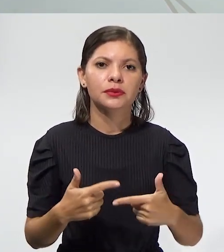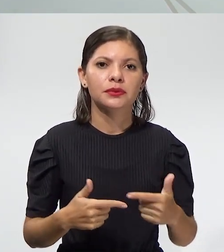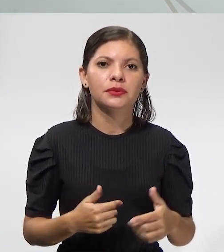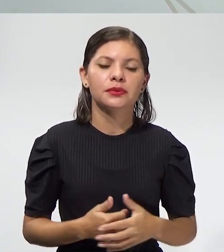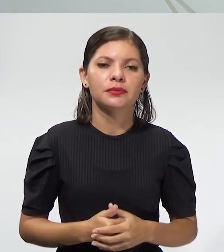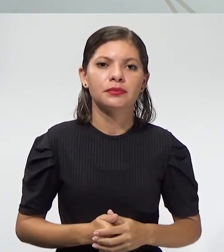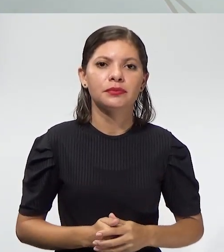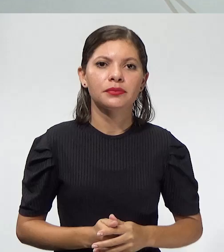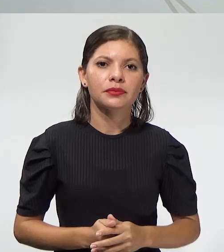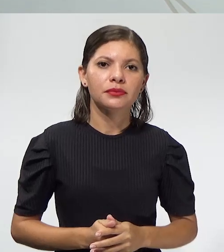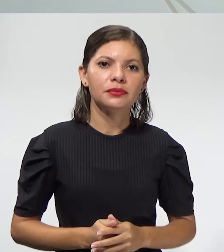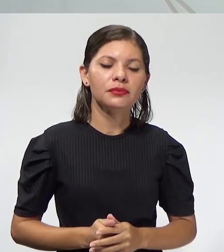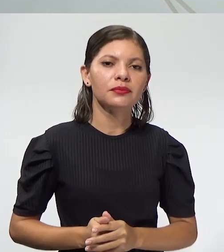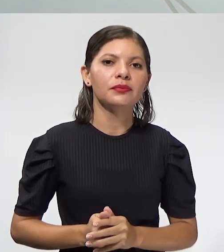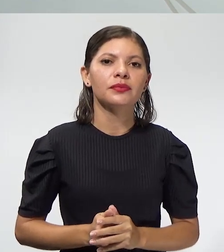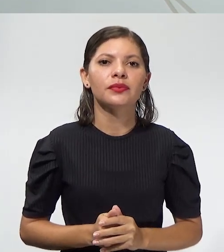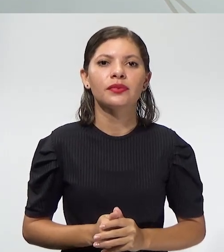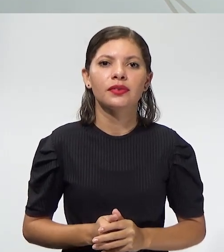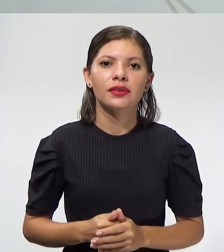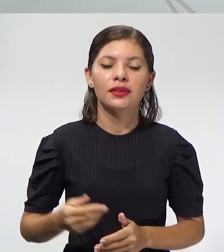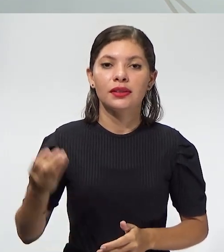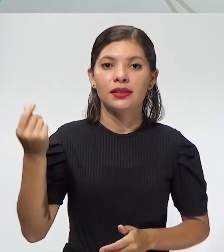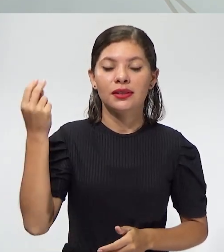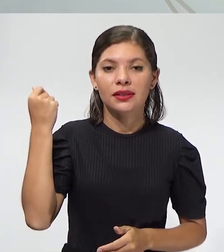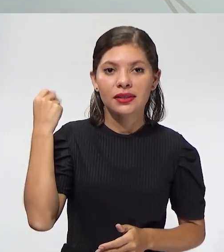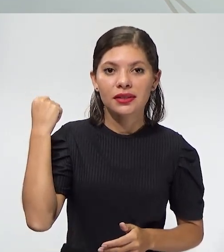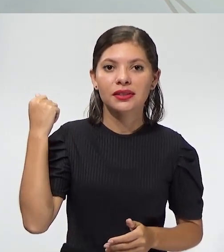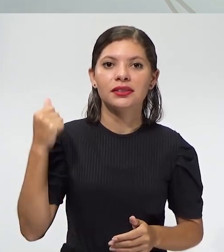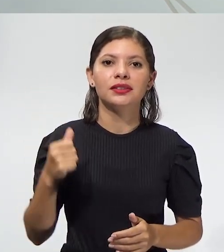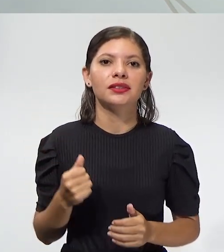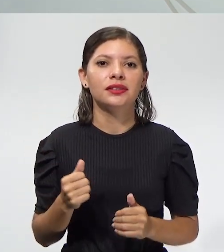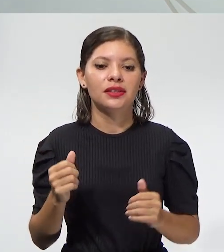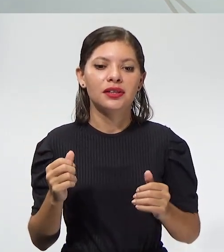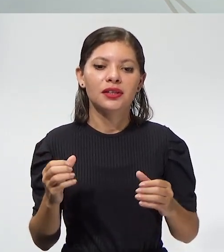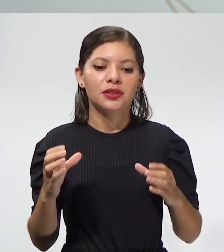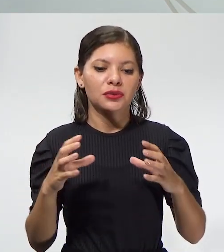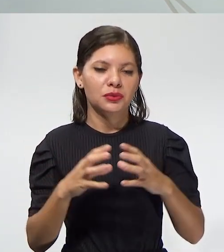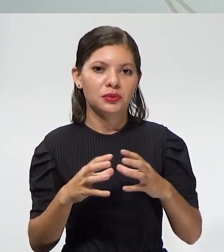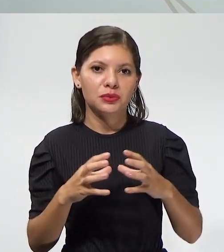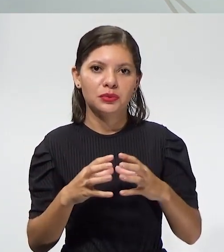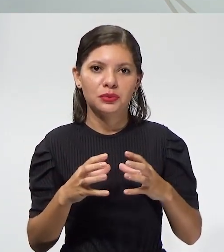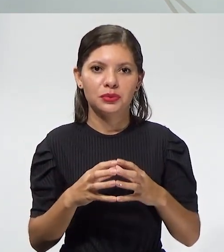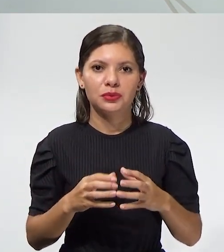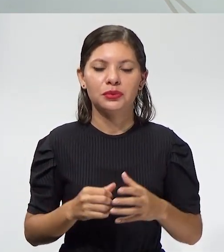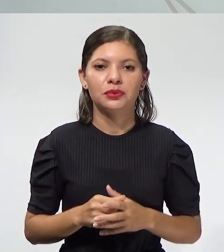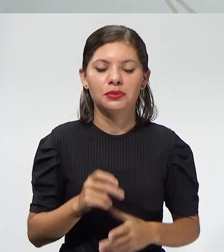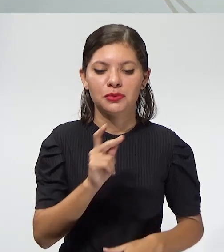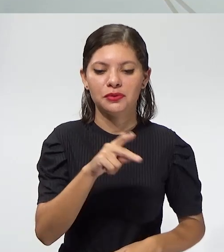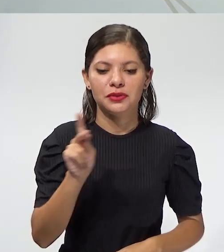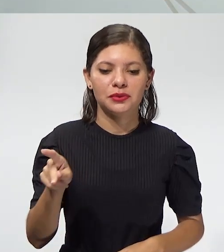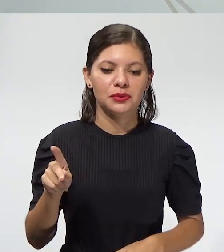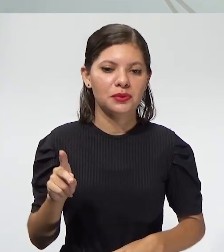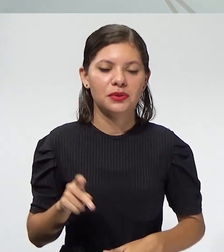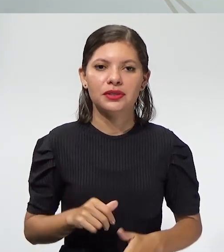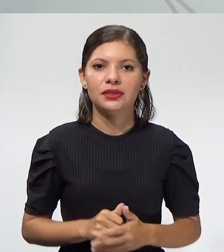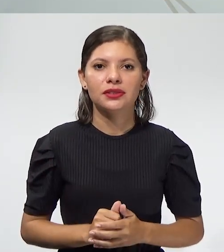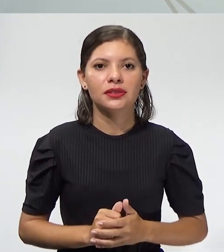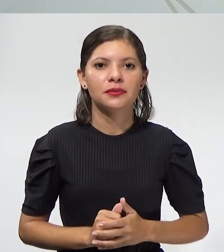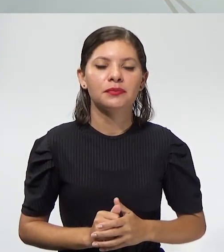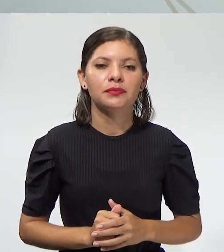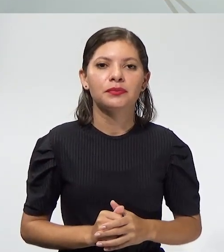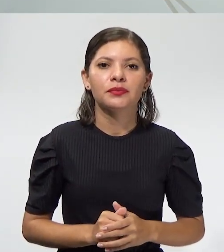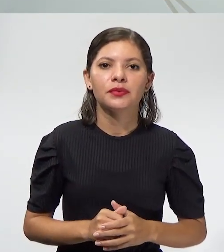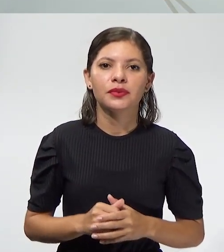e decidimos junto com ele. Tudo que a gente está fazendo aqui é decidido coletivamente. Já reunimos, já fizemos vários encontros